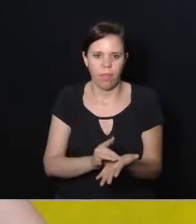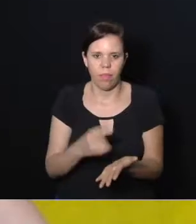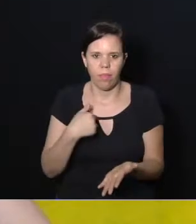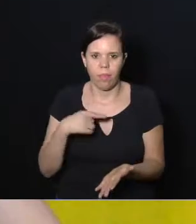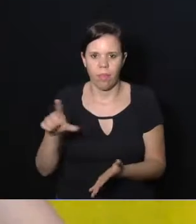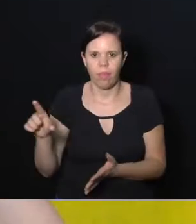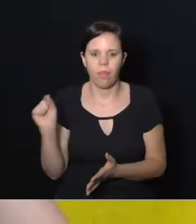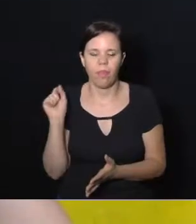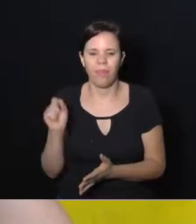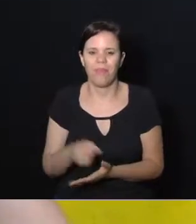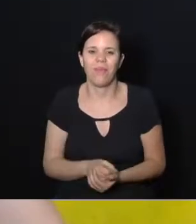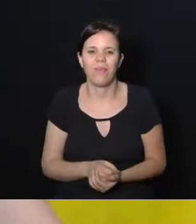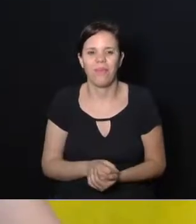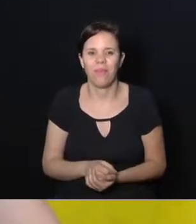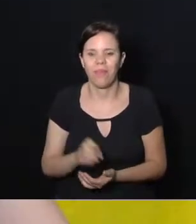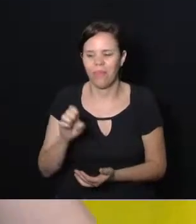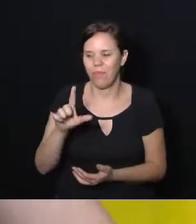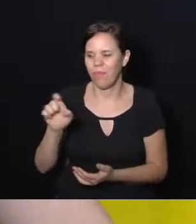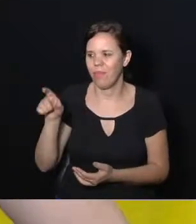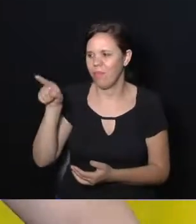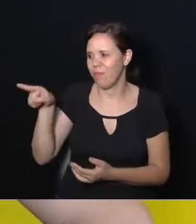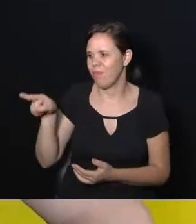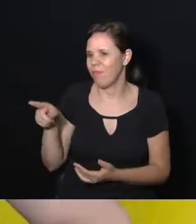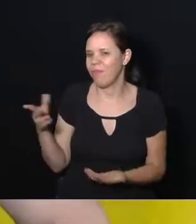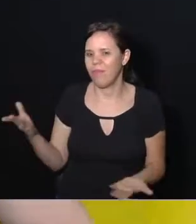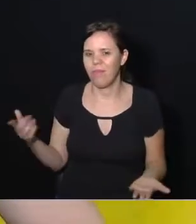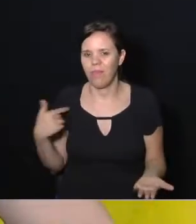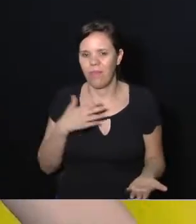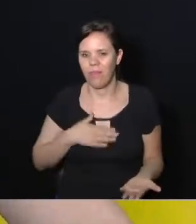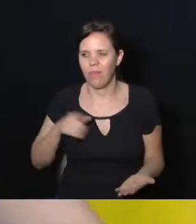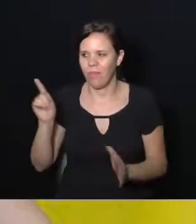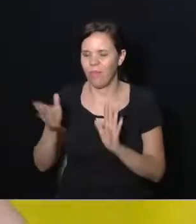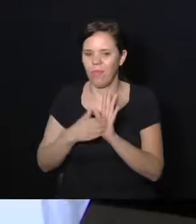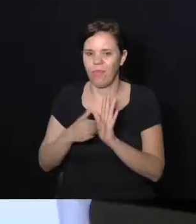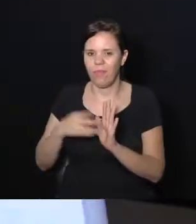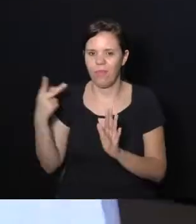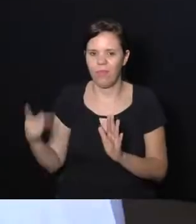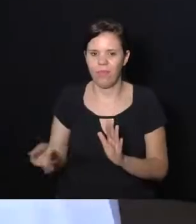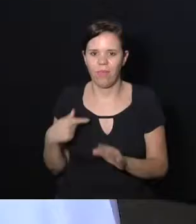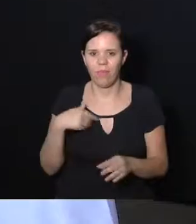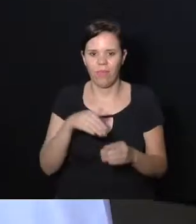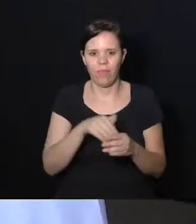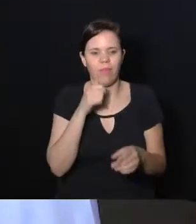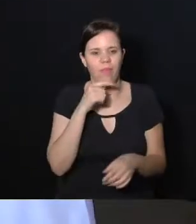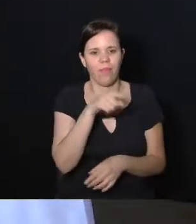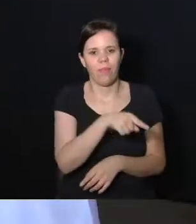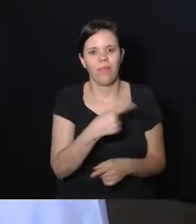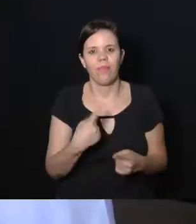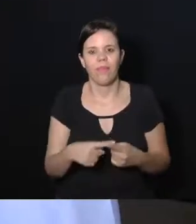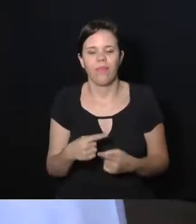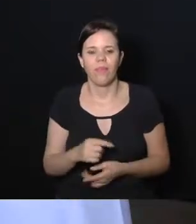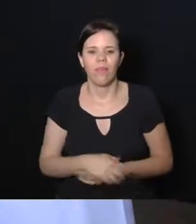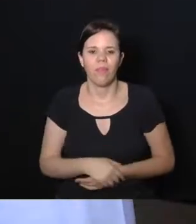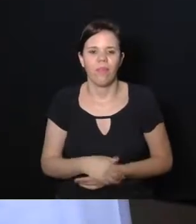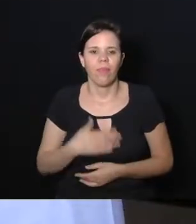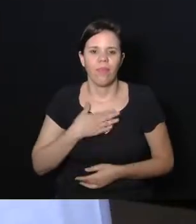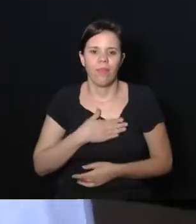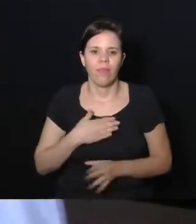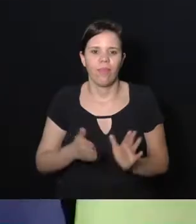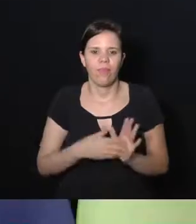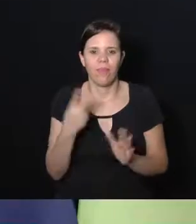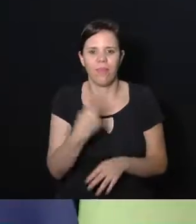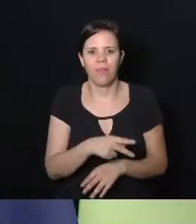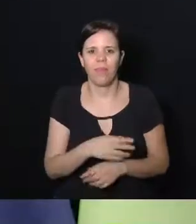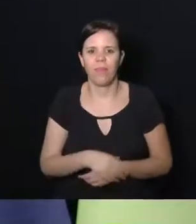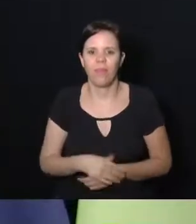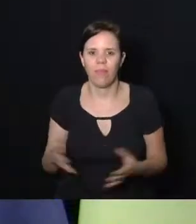escolhi ele porque eu gostei da proposta dele. Votei nela porque eu gostei da proposta.